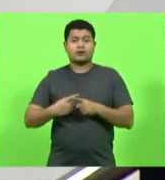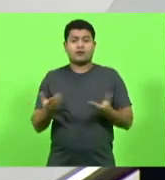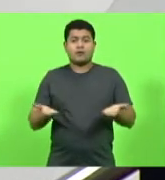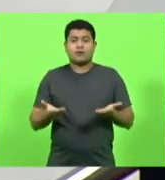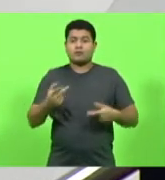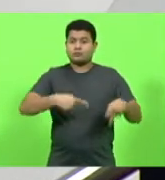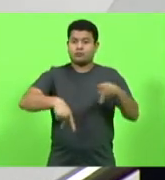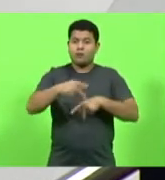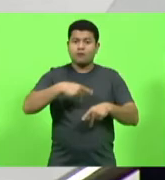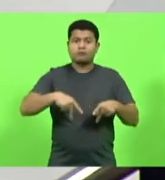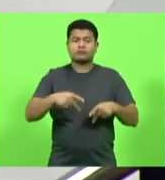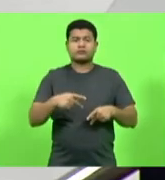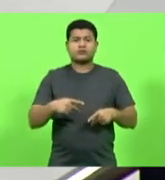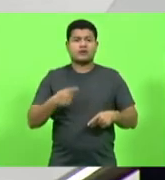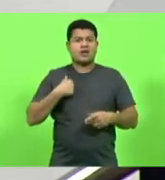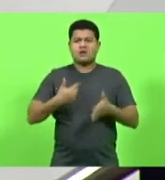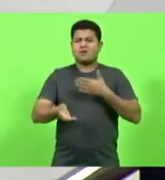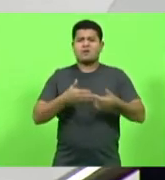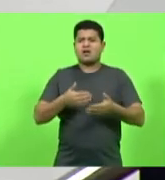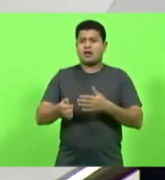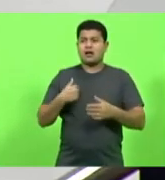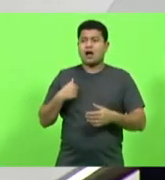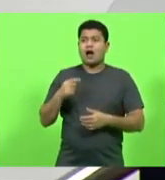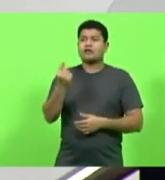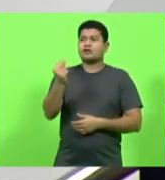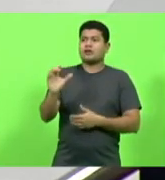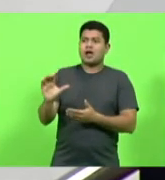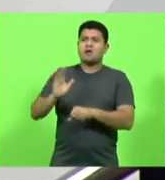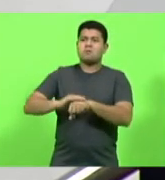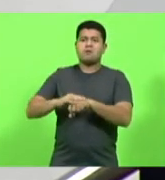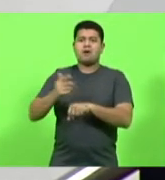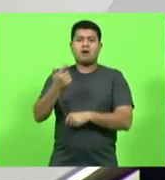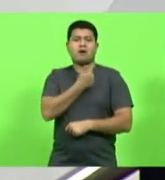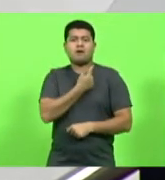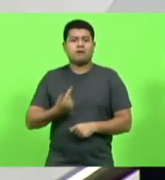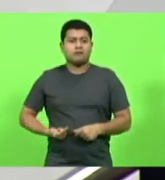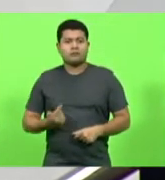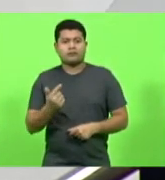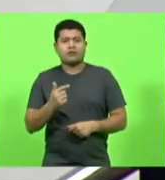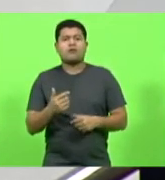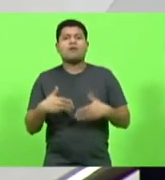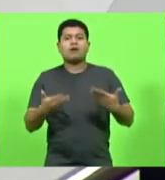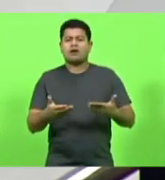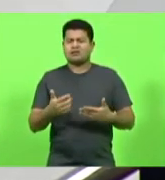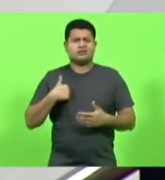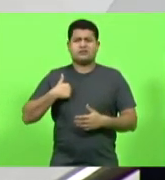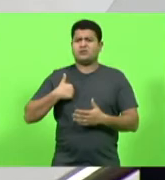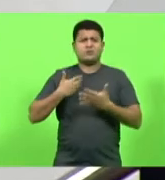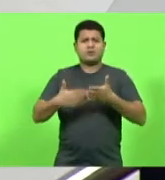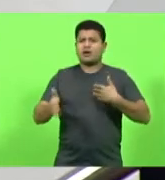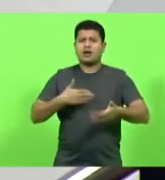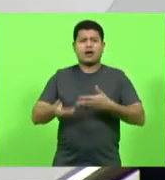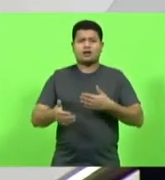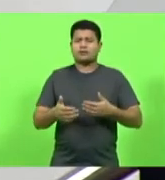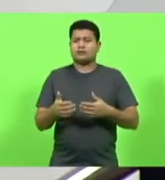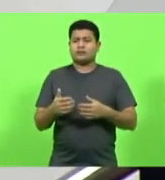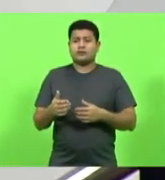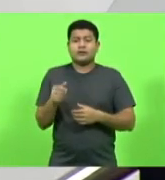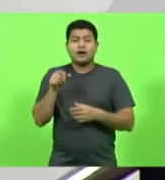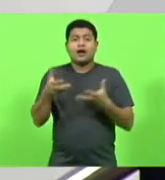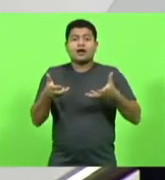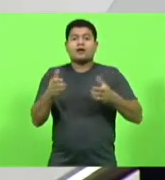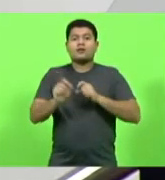não quer saber de onde está vindo esse dinheiro. Ele quer saber que as obras fiquem prontas. Ele quer saber que ele possa